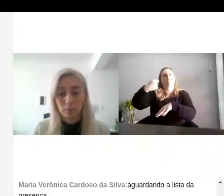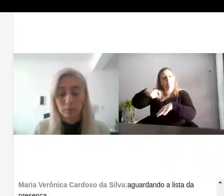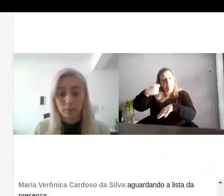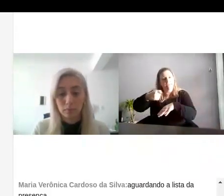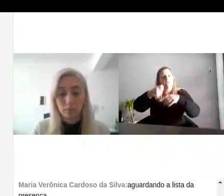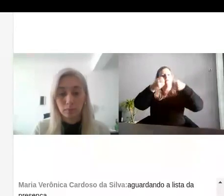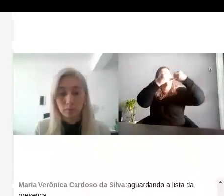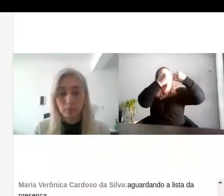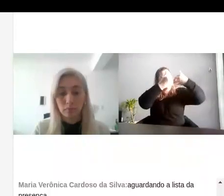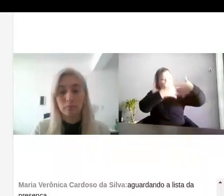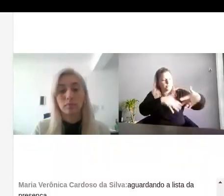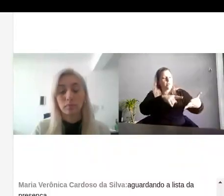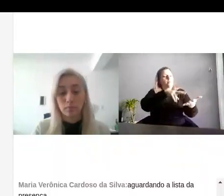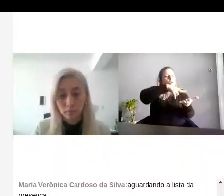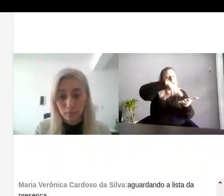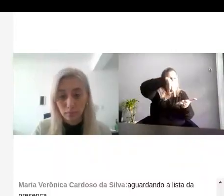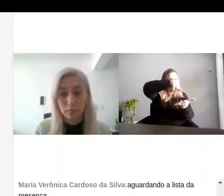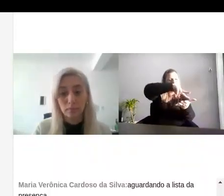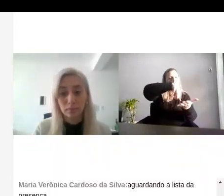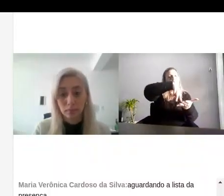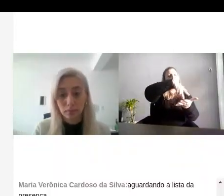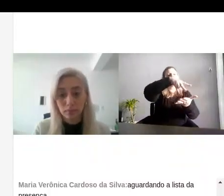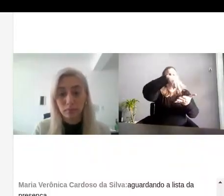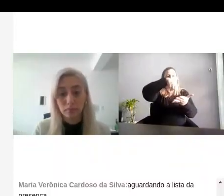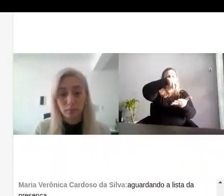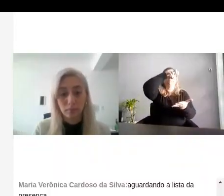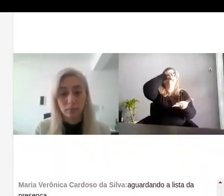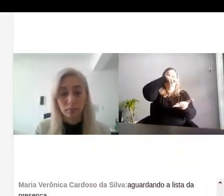em outros optar